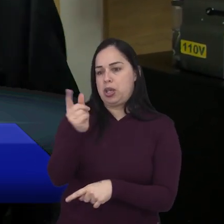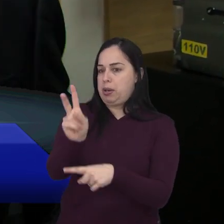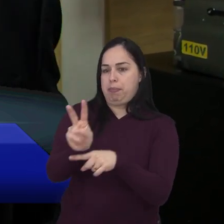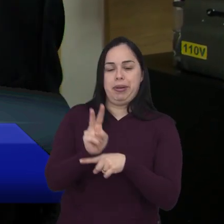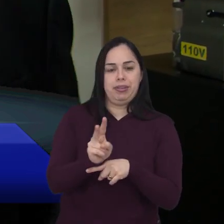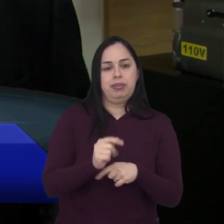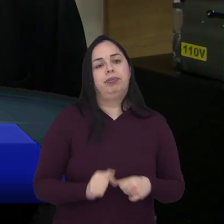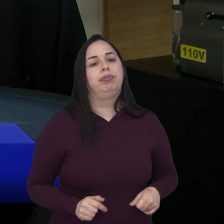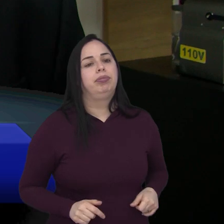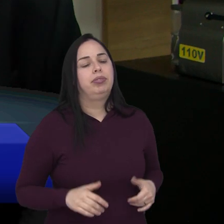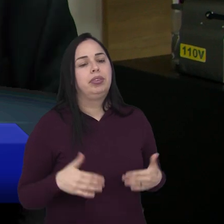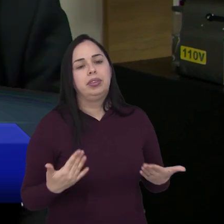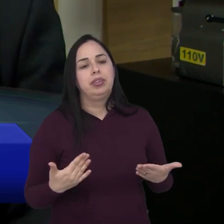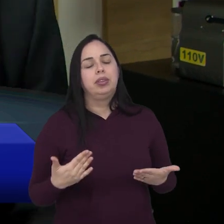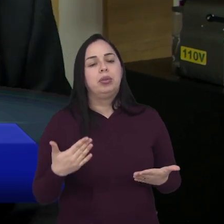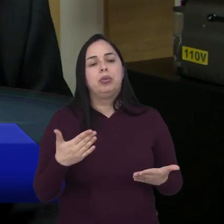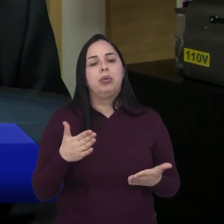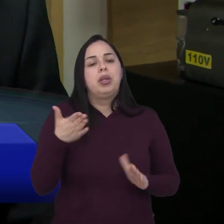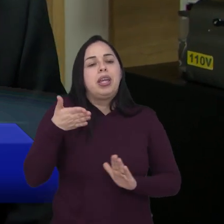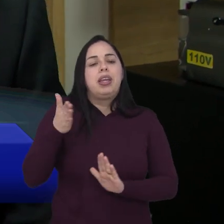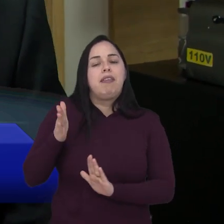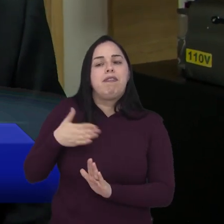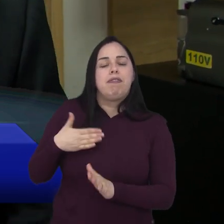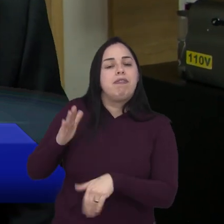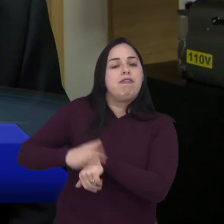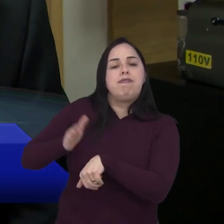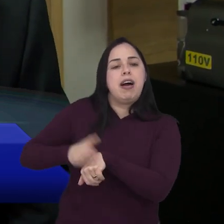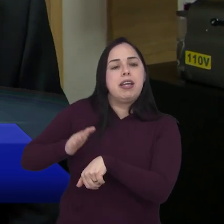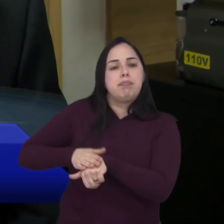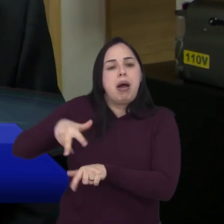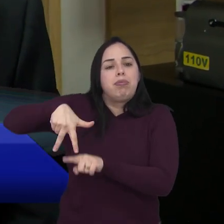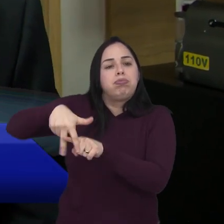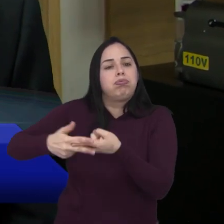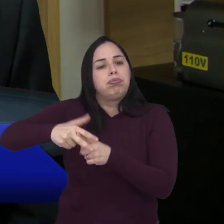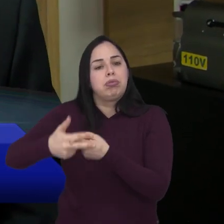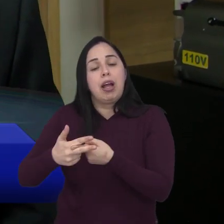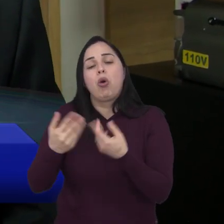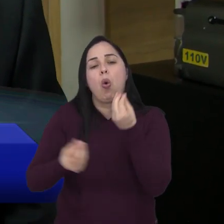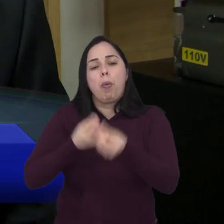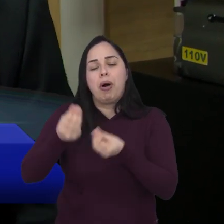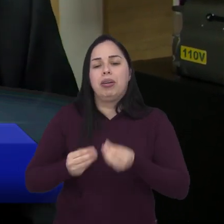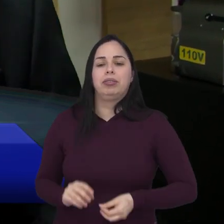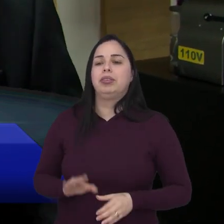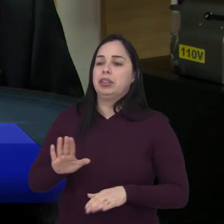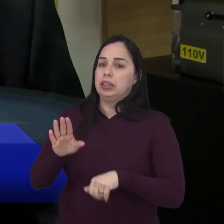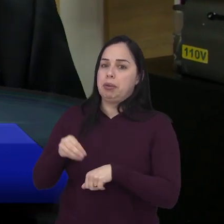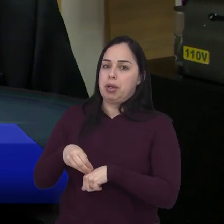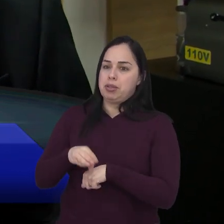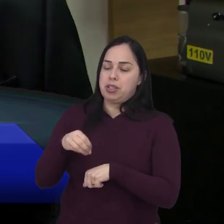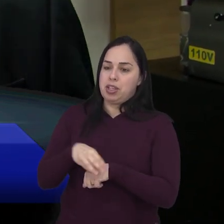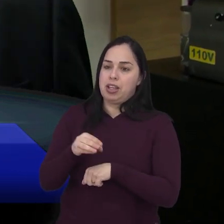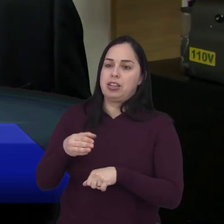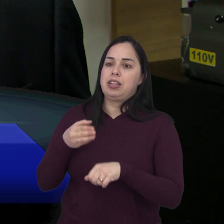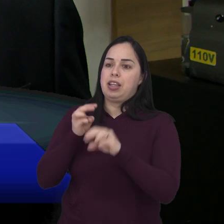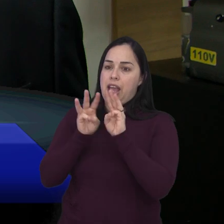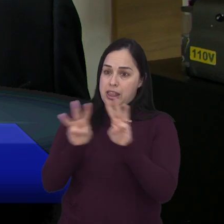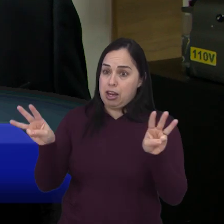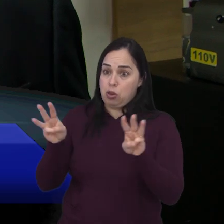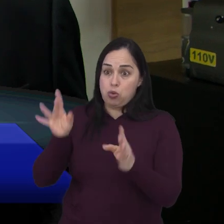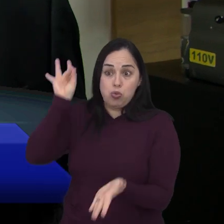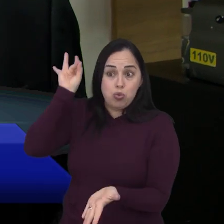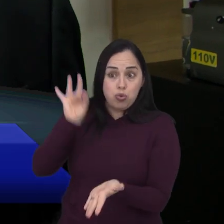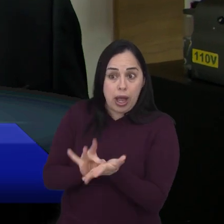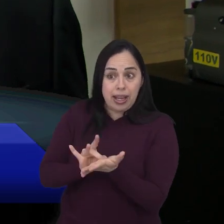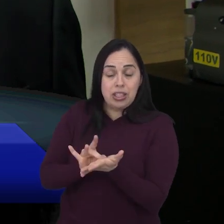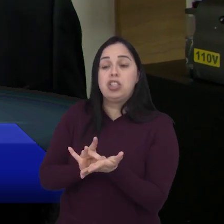inclusive. Doutor, quais os procedimentos para regularizar essas multas? Bom, o que a gente indica é sempre entrar